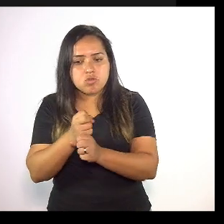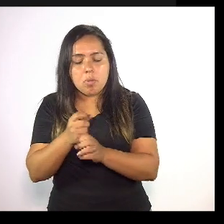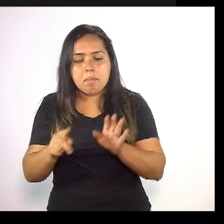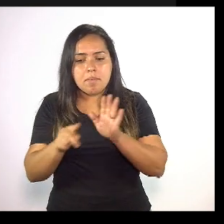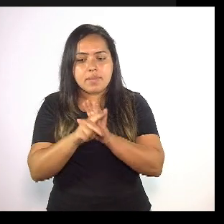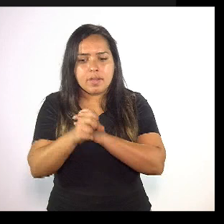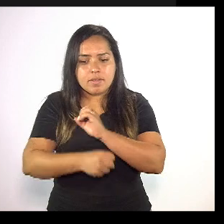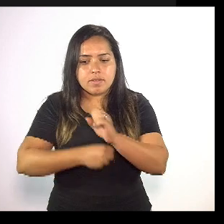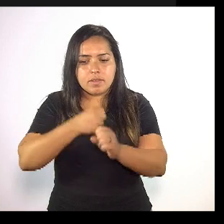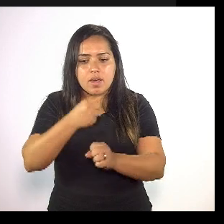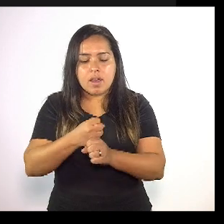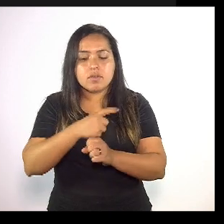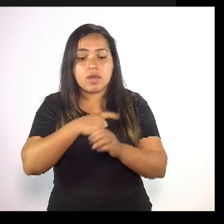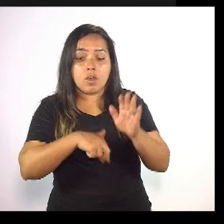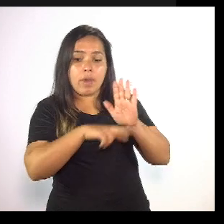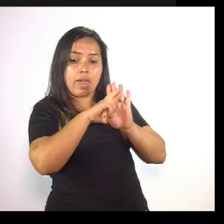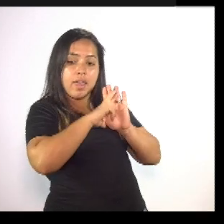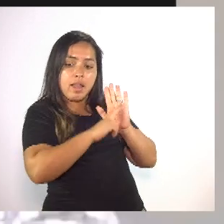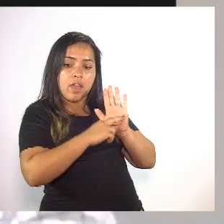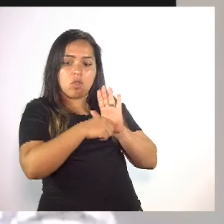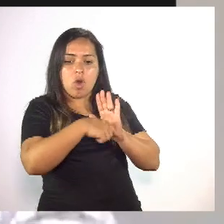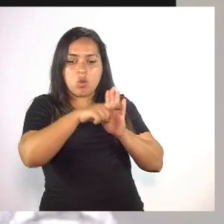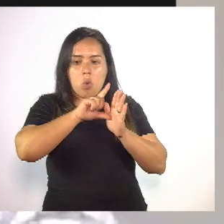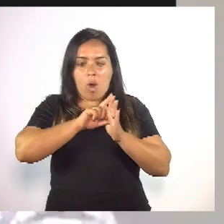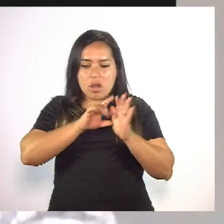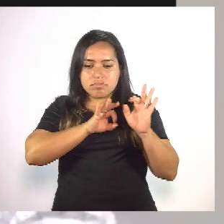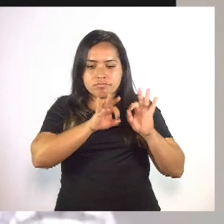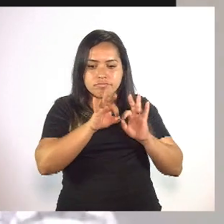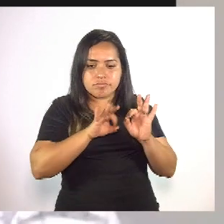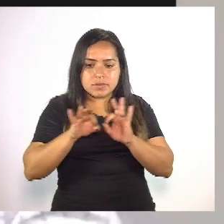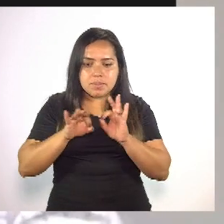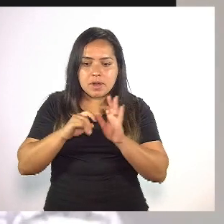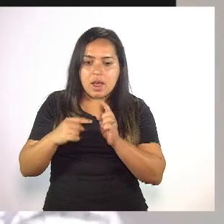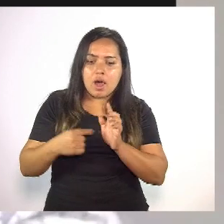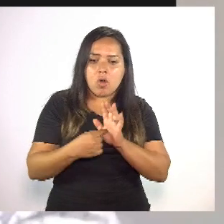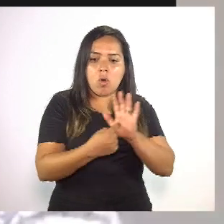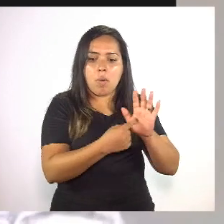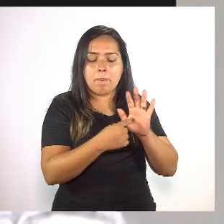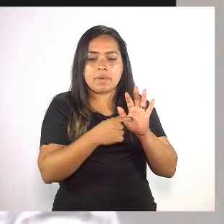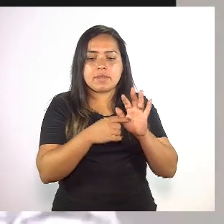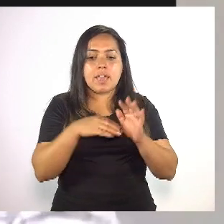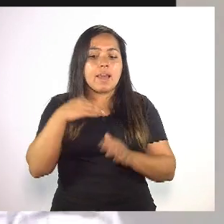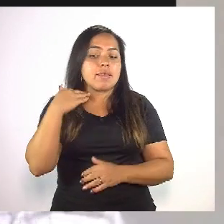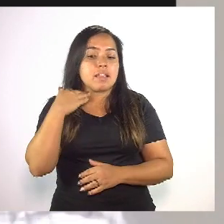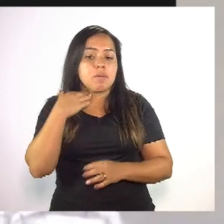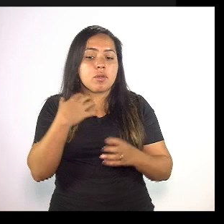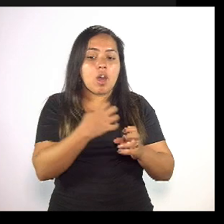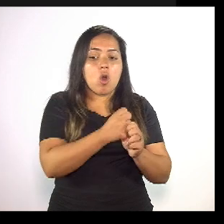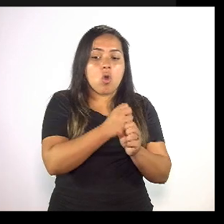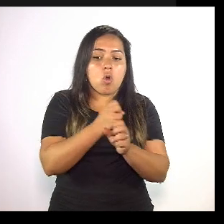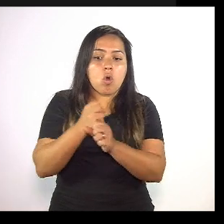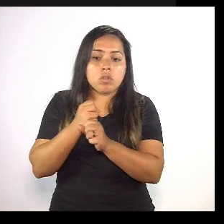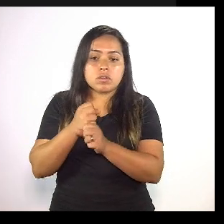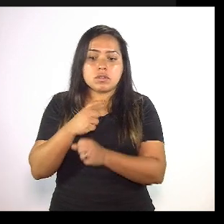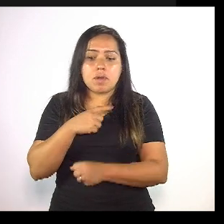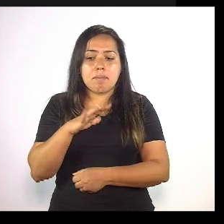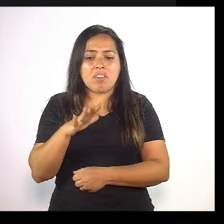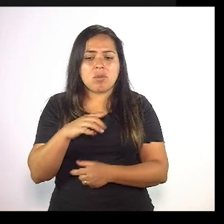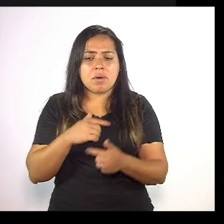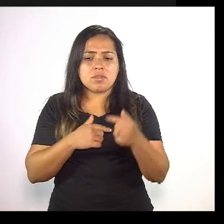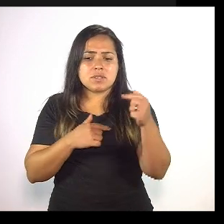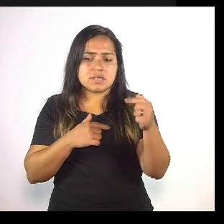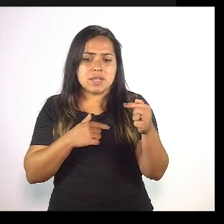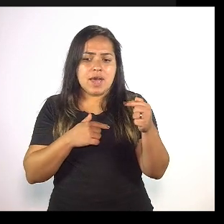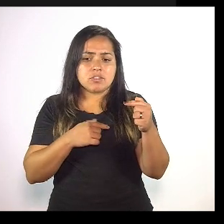tenhamos nosso relatório prévio do Tribunal de Contas não ter apontado pelo menos 7 irregularidades,